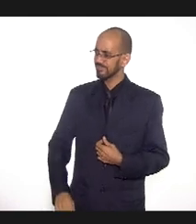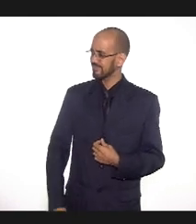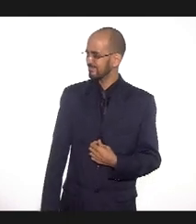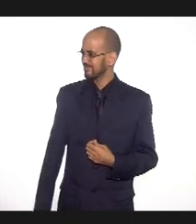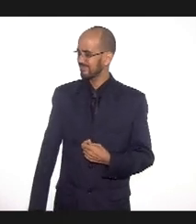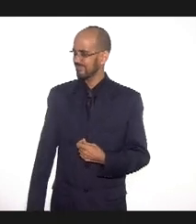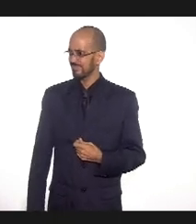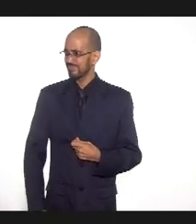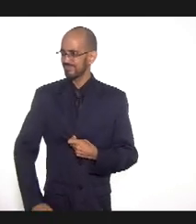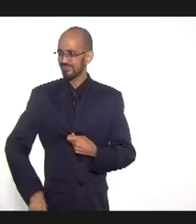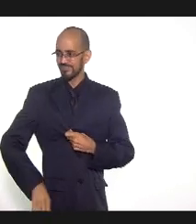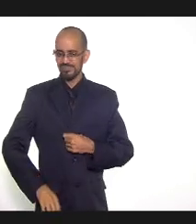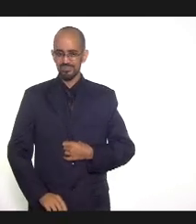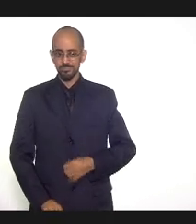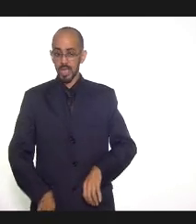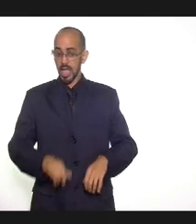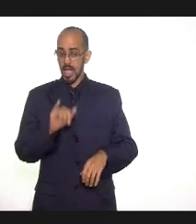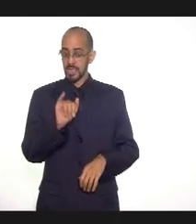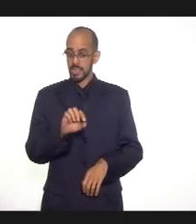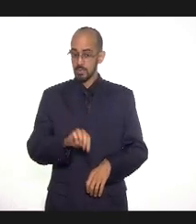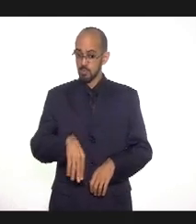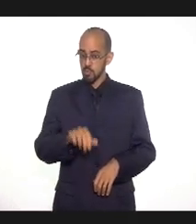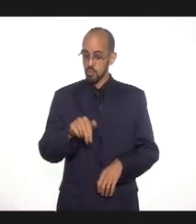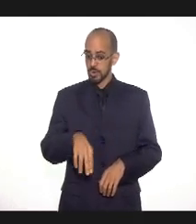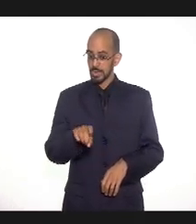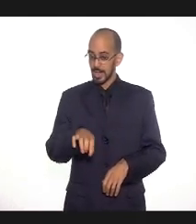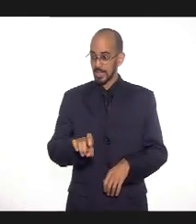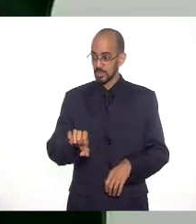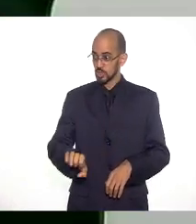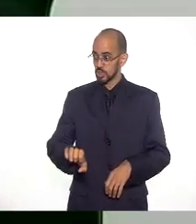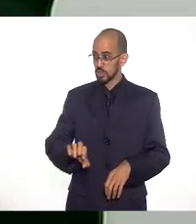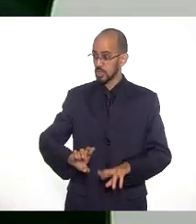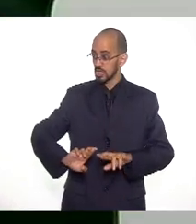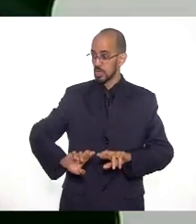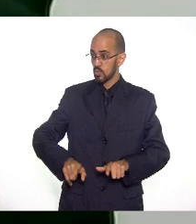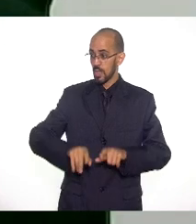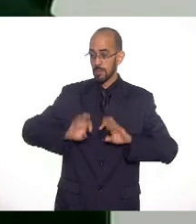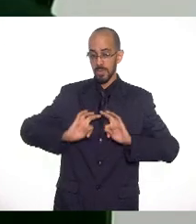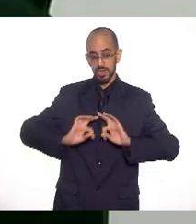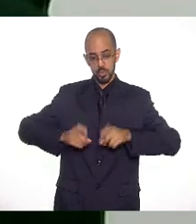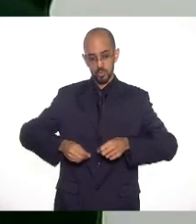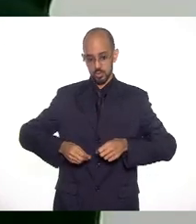A imunidade não é para todos, é para os templos.